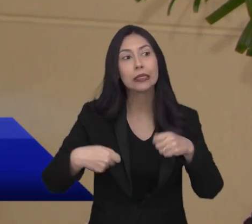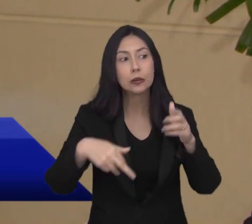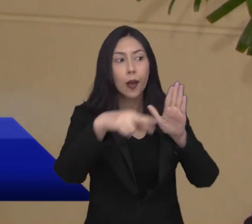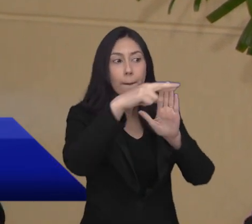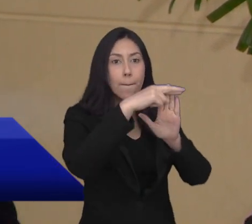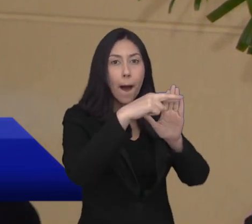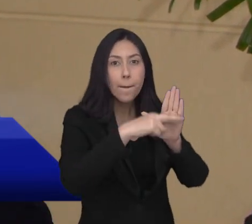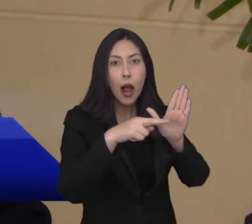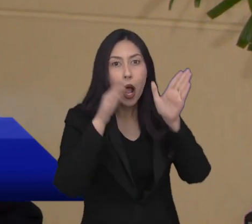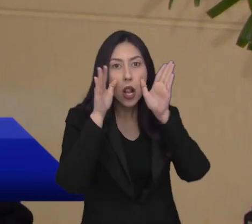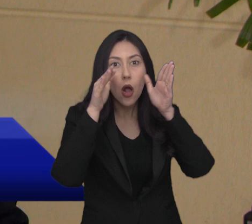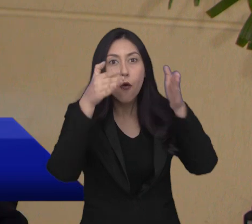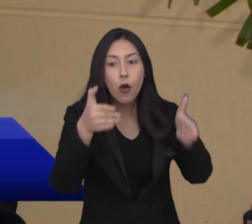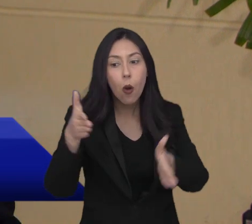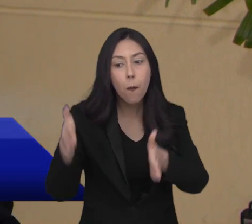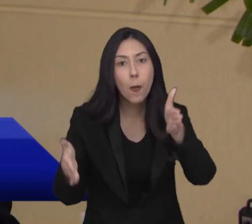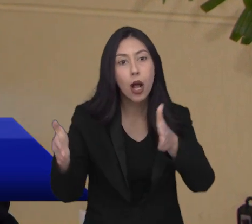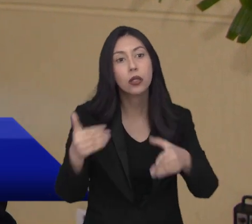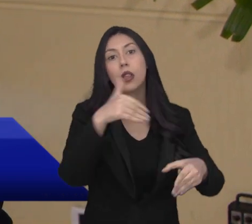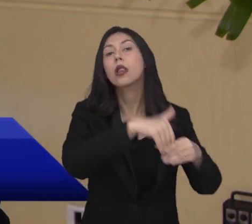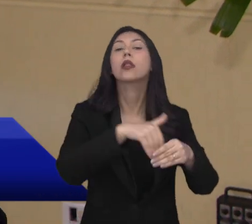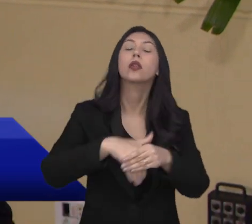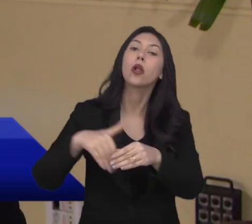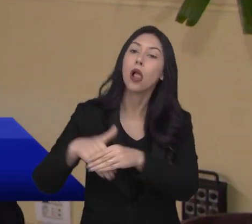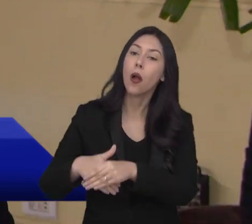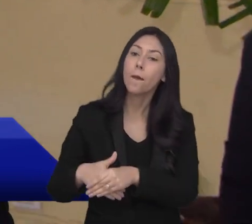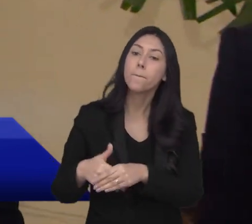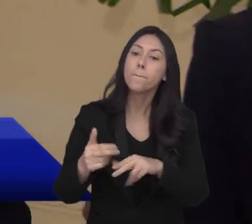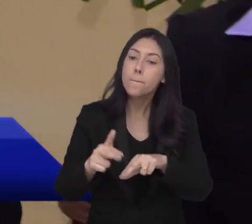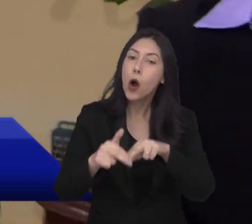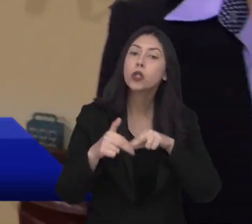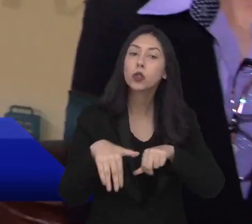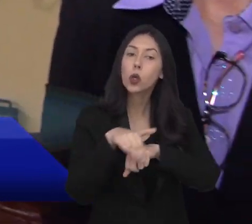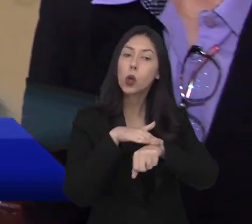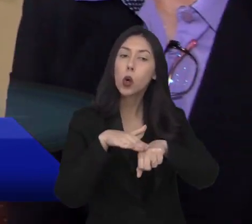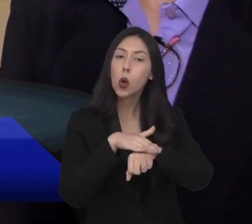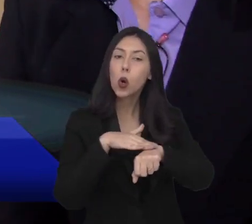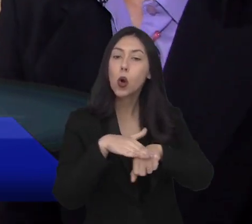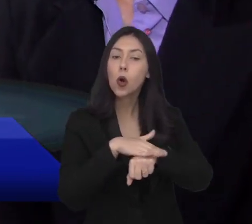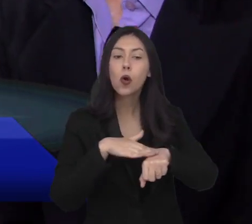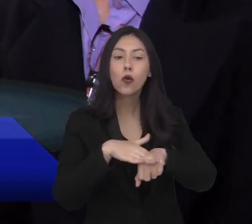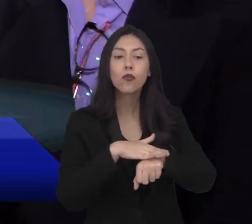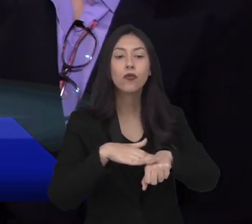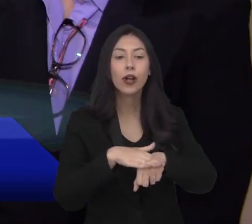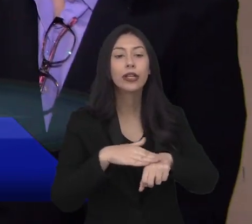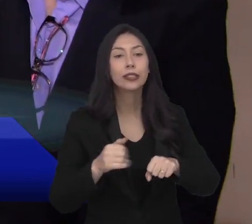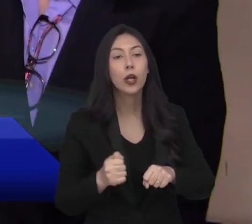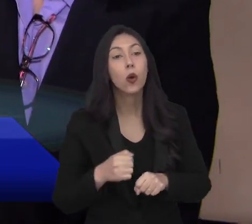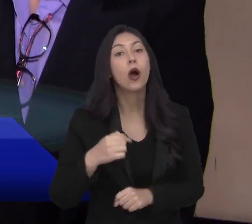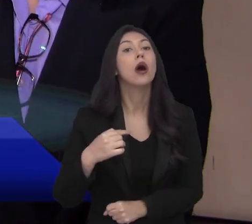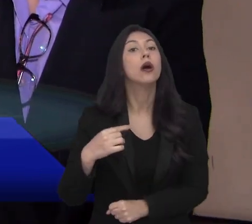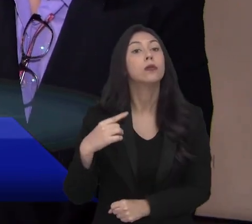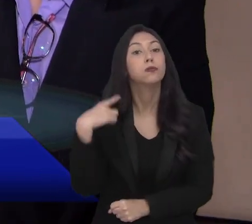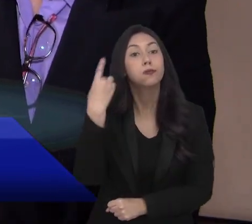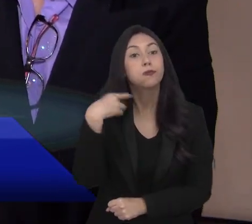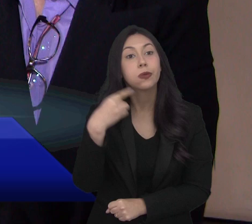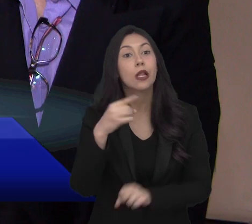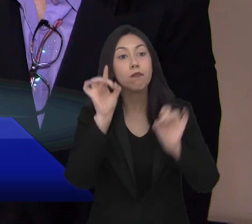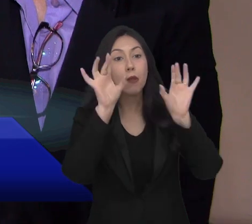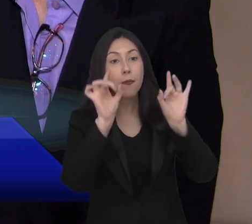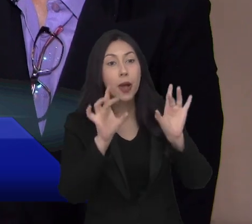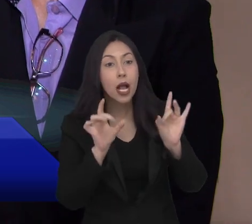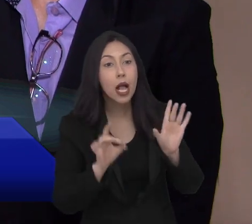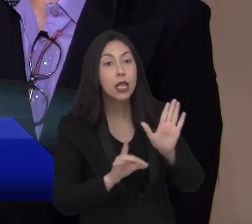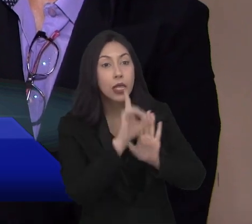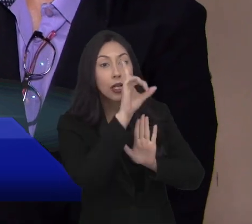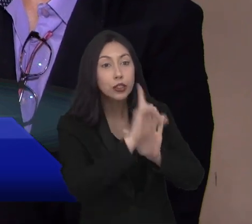aí no período eleitoral. E para entender melhor essas novas regras, a gente conversa agora com a Irati Santos, ela é advogada especialista